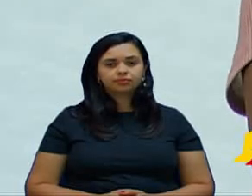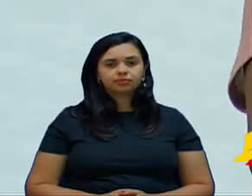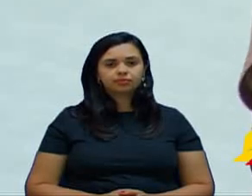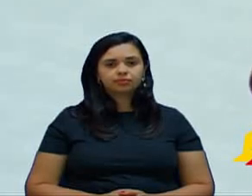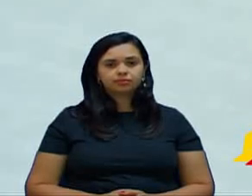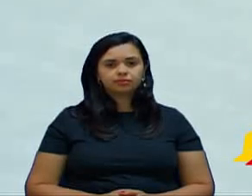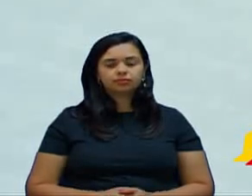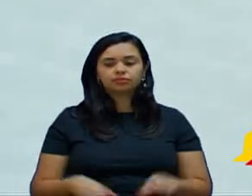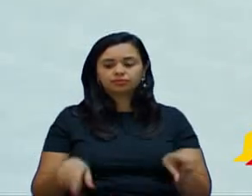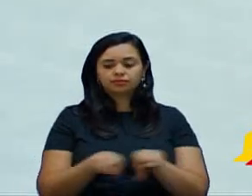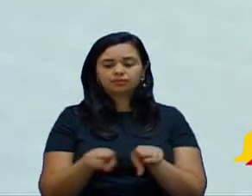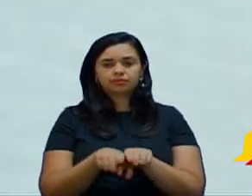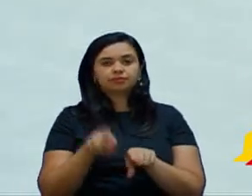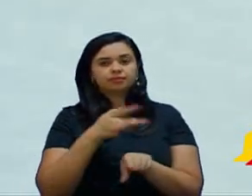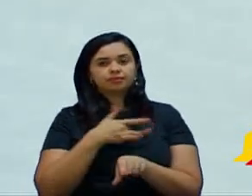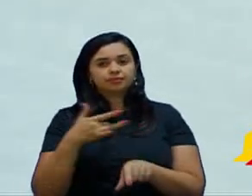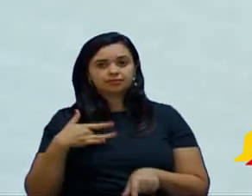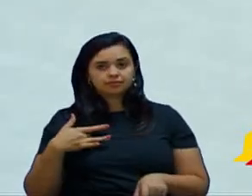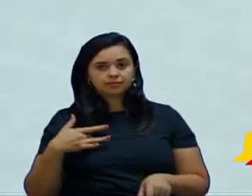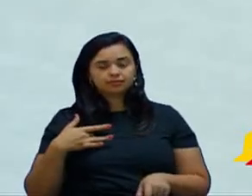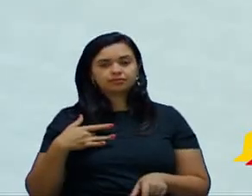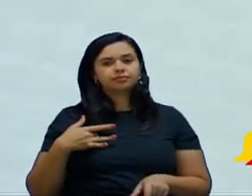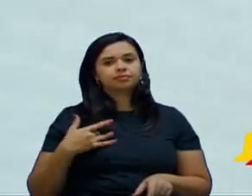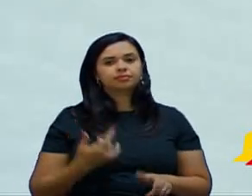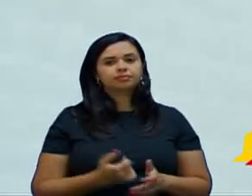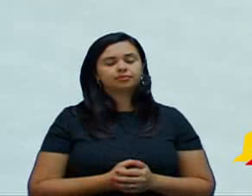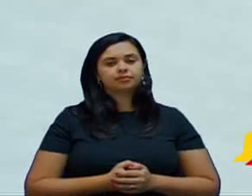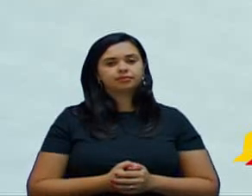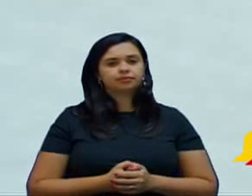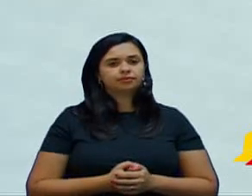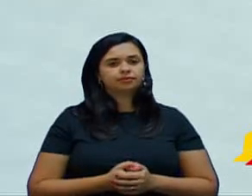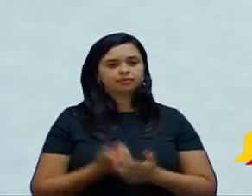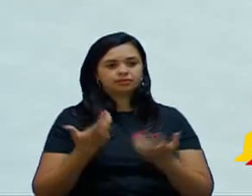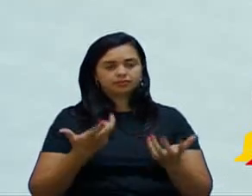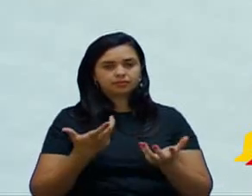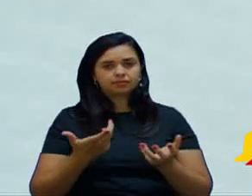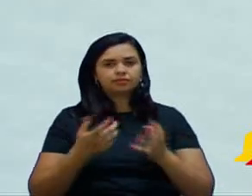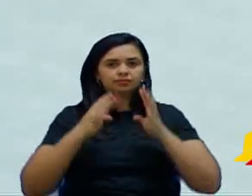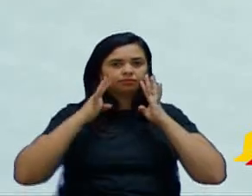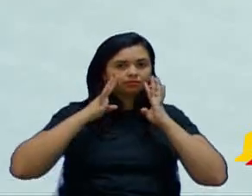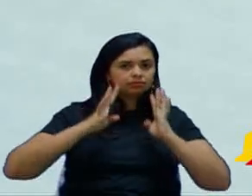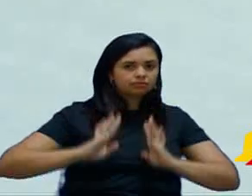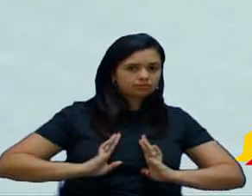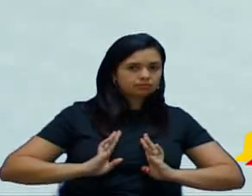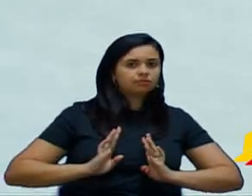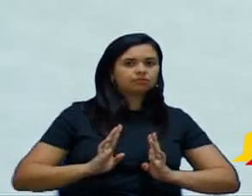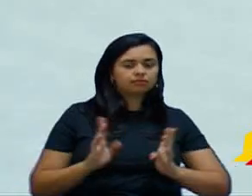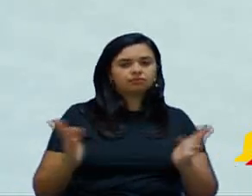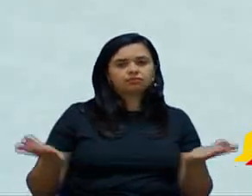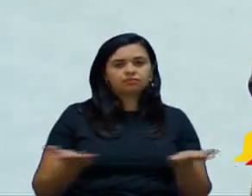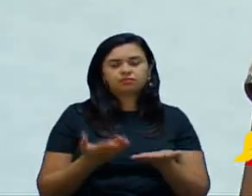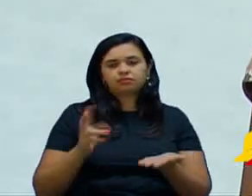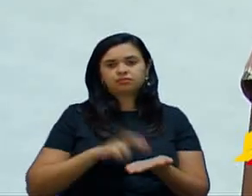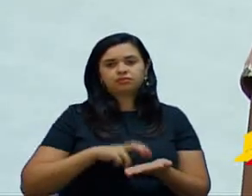Na área da saúde, eu quero chamar a atenção aos senhores, nesta manhã,